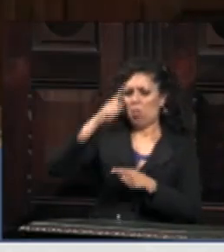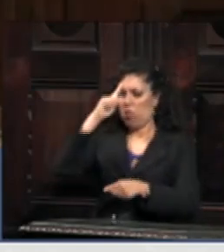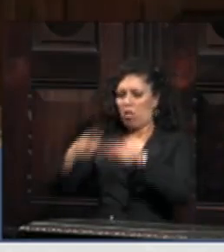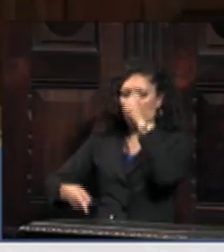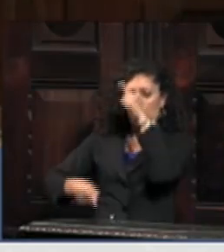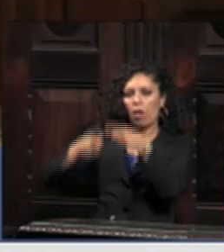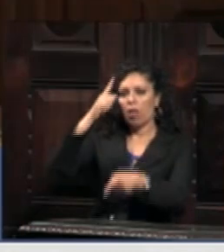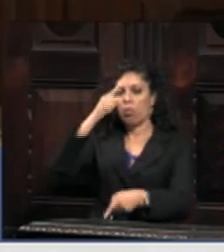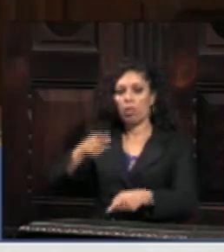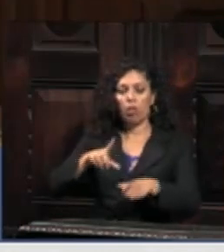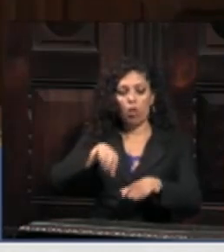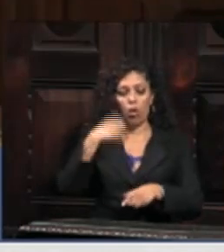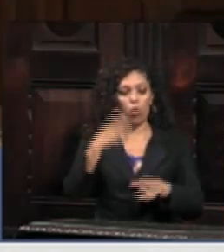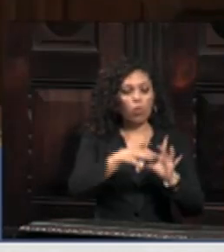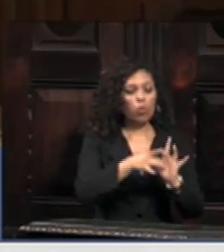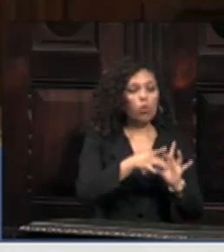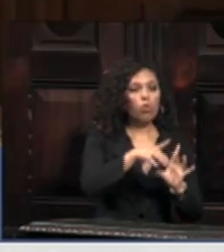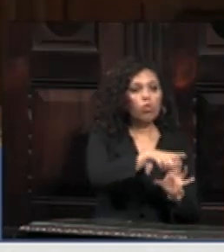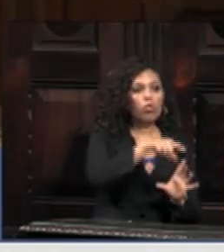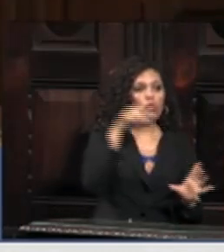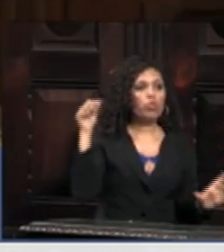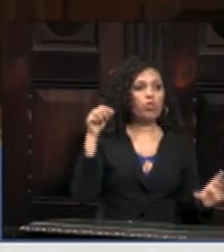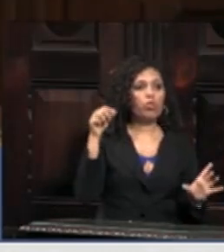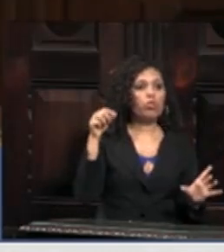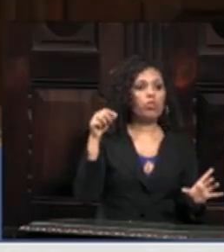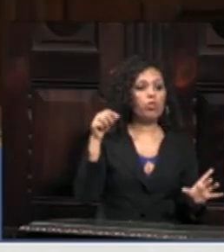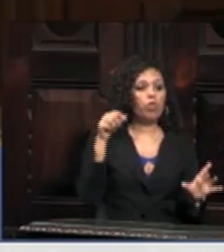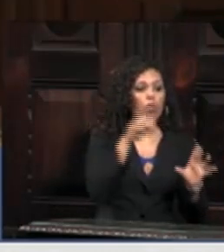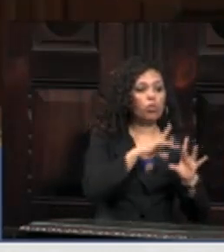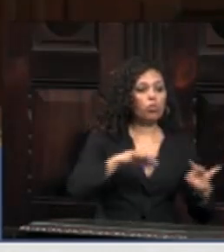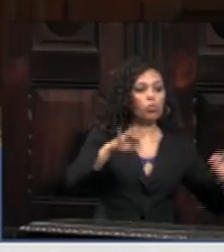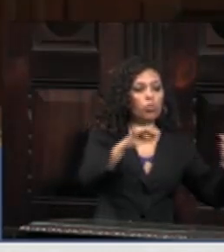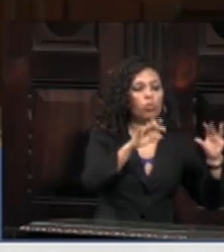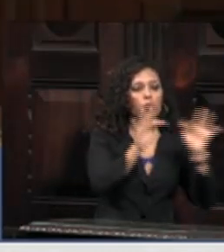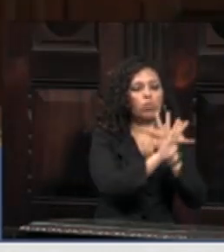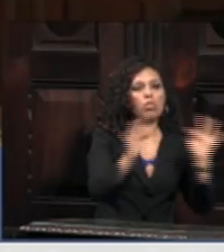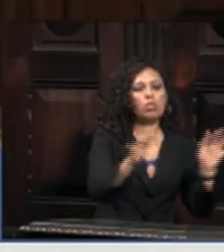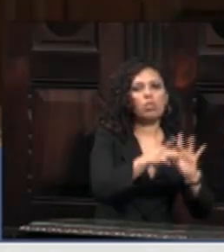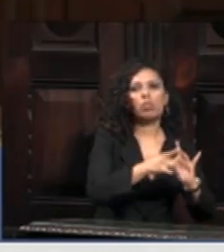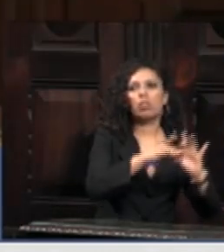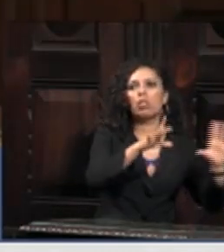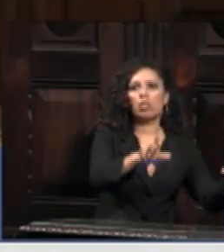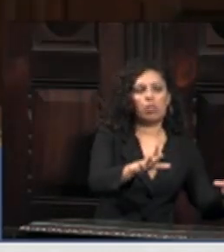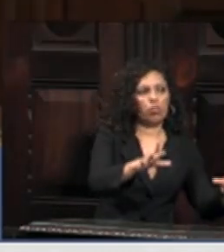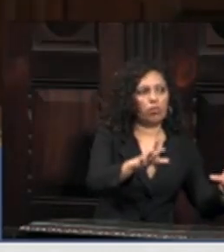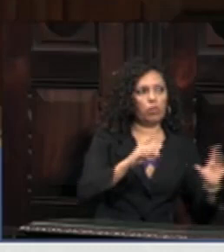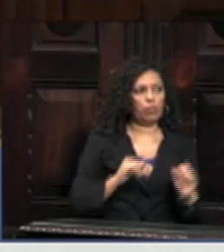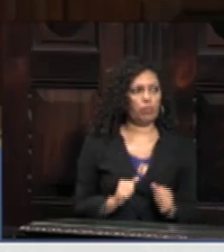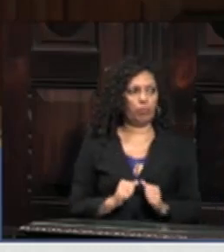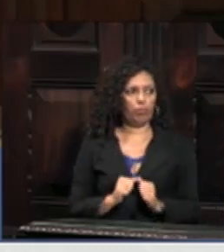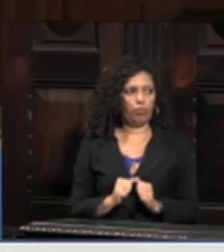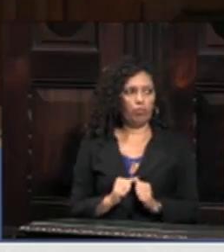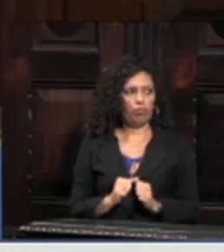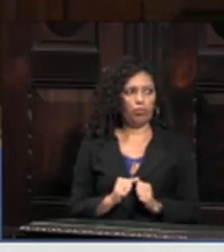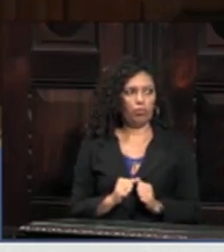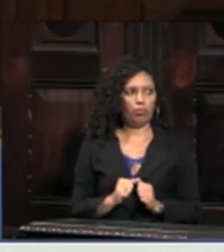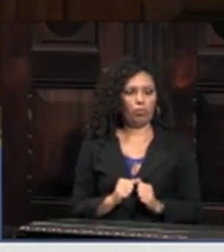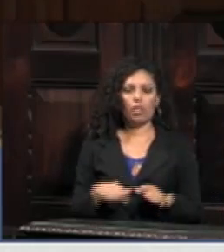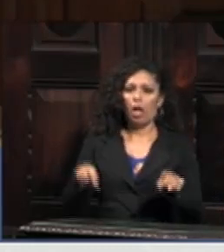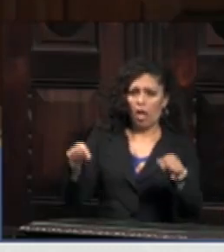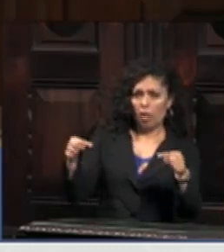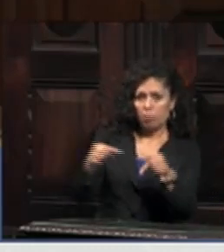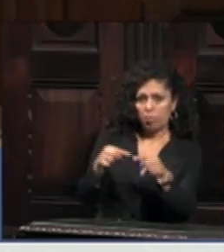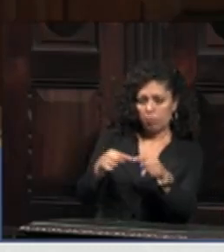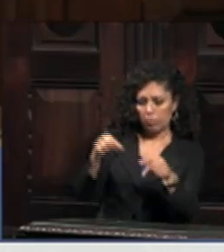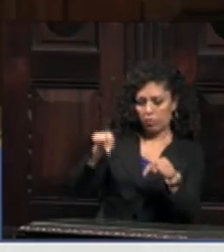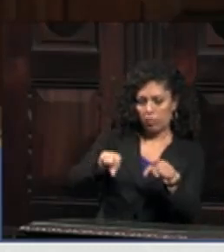você escolhe as liberdades. E isso não apenas na eleição nacional, também na eleição do Estado do Rio